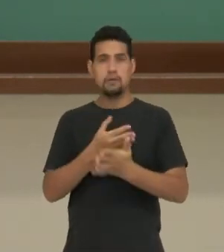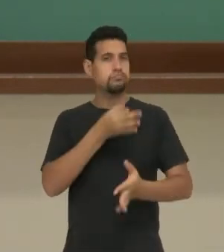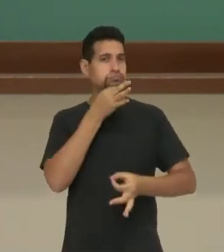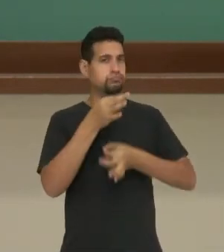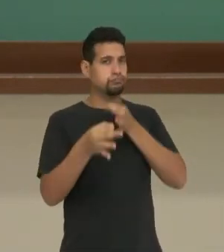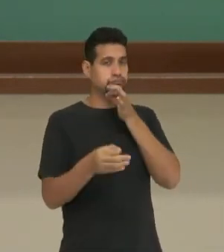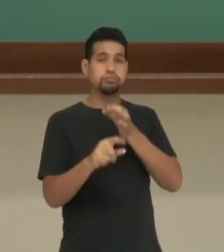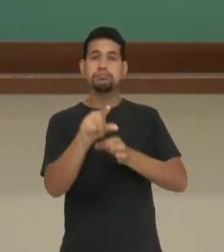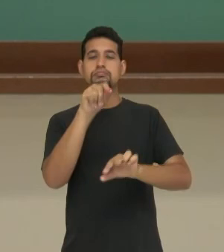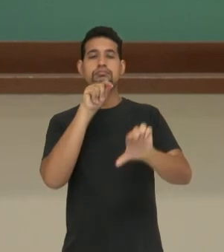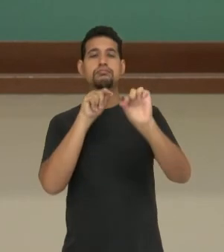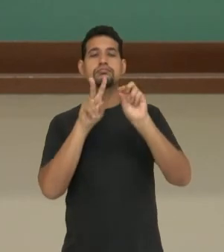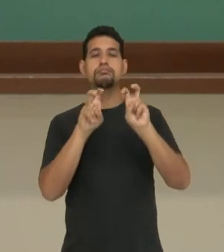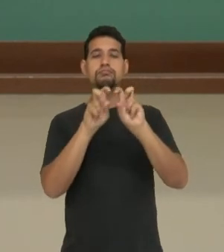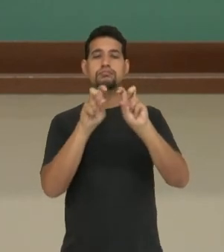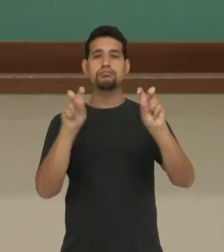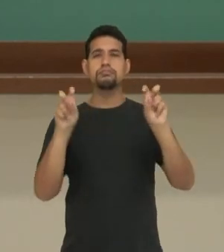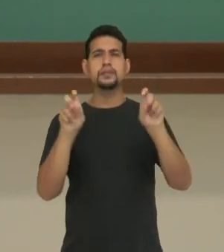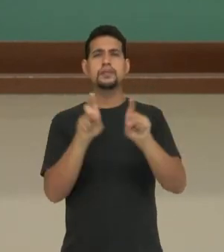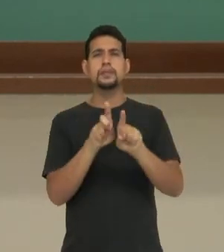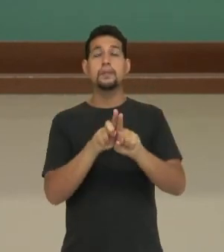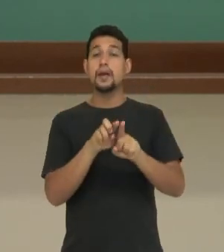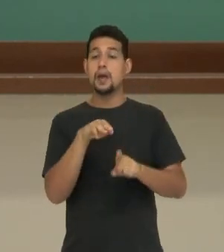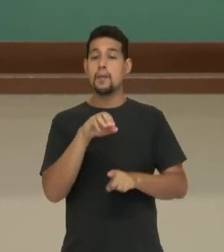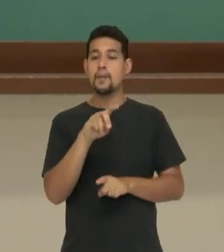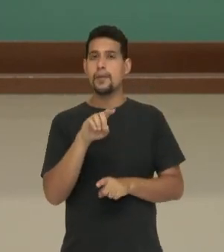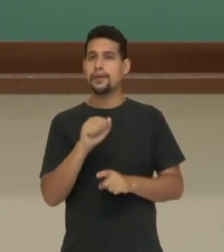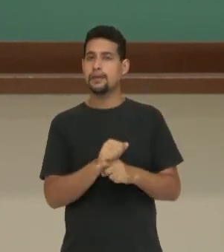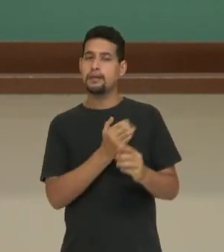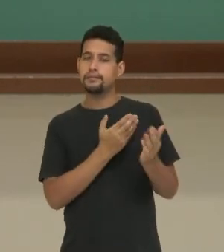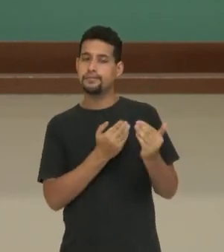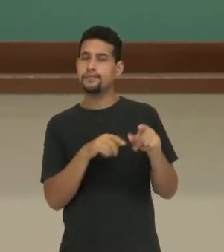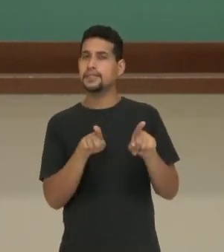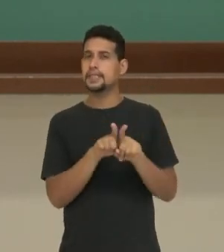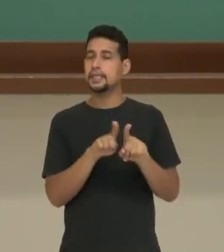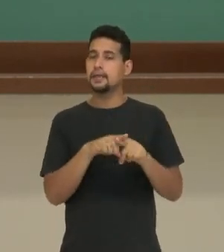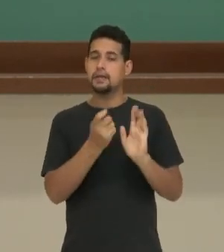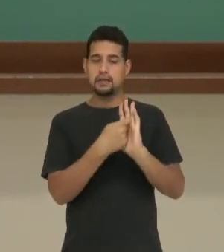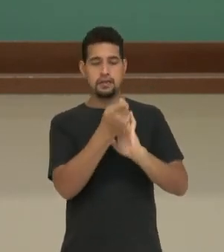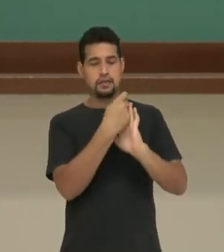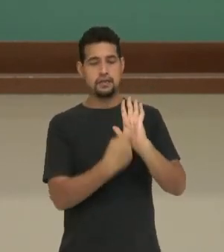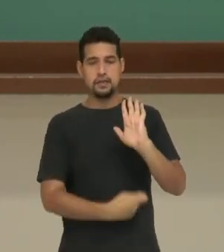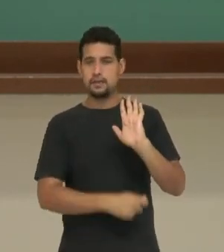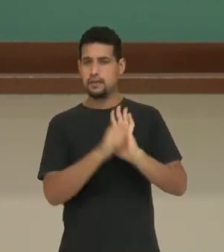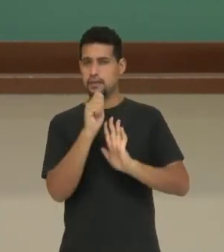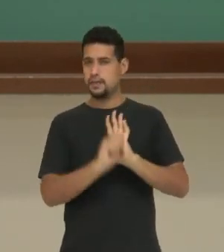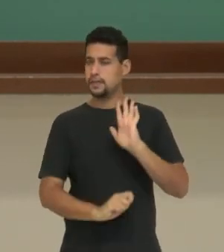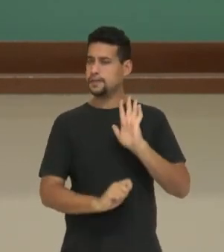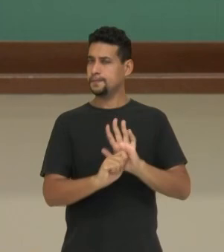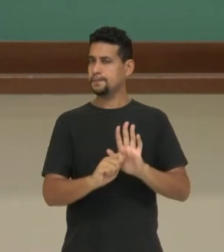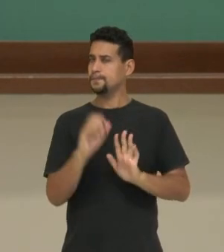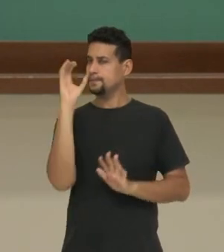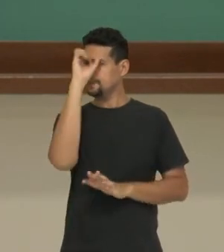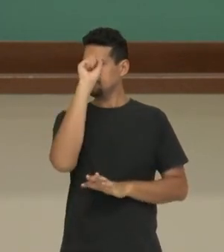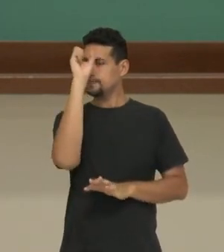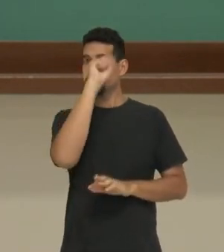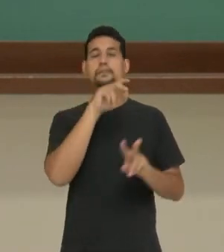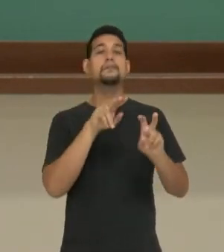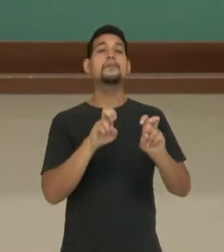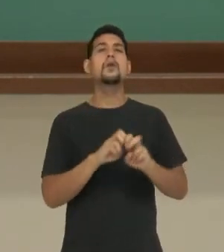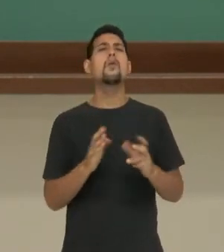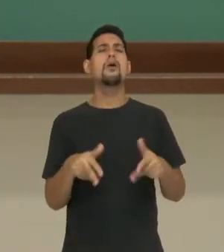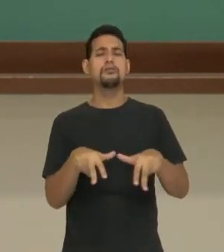opinião, escolha do tema, a influência da moda na adolescência, e escrevam o texto com base no conhecimento sobre o